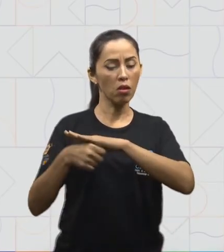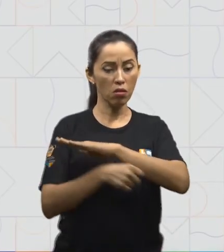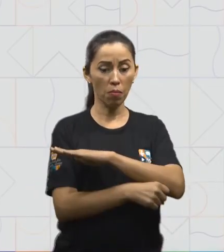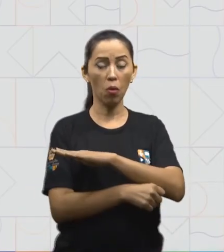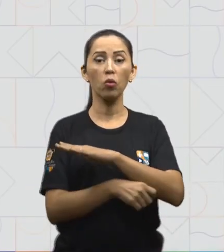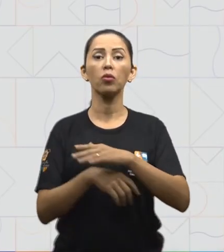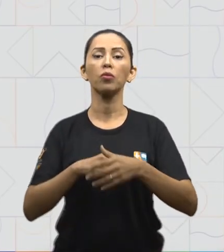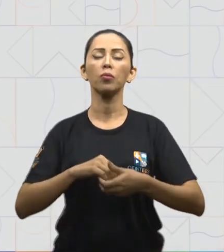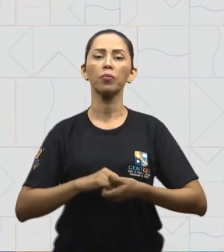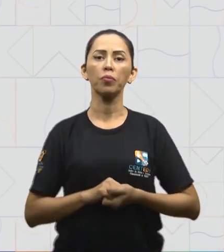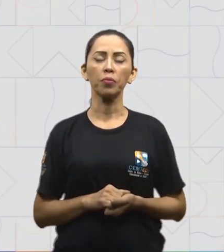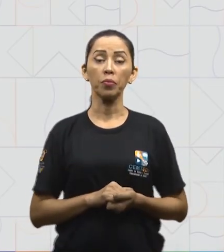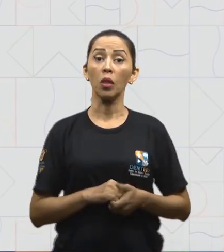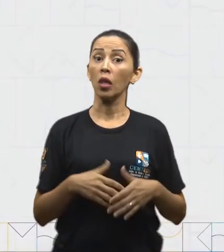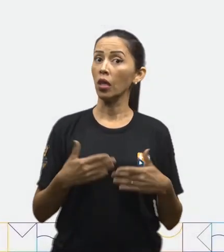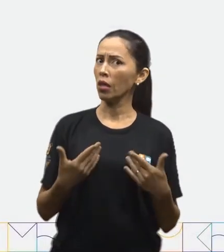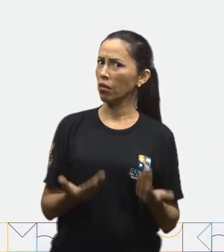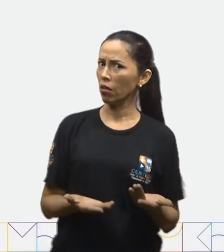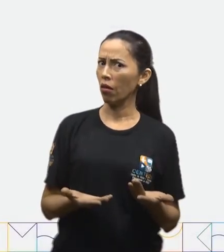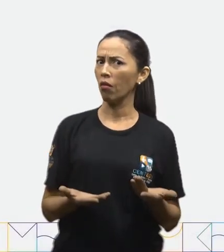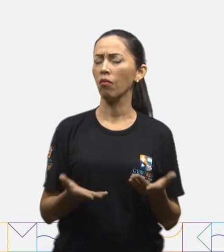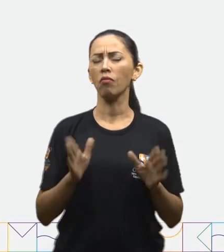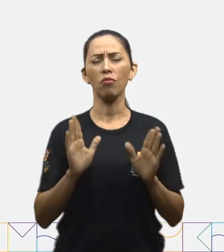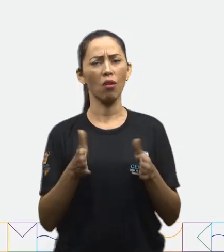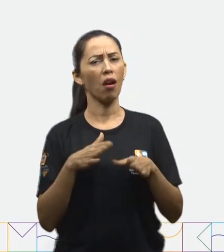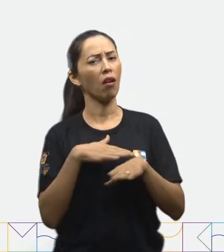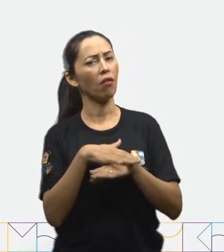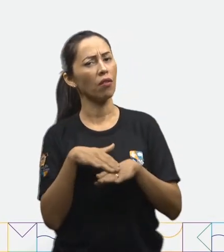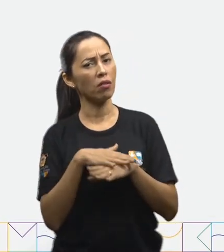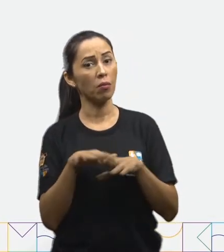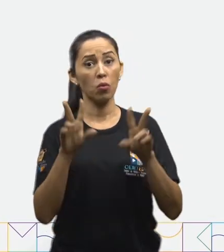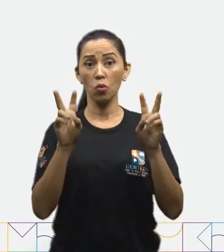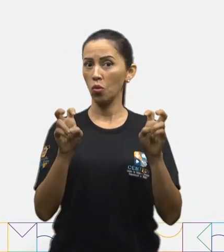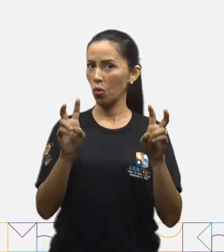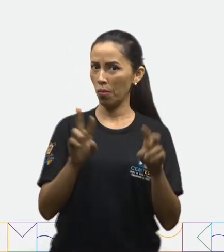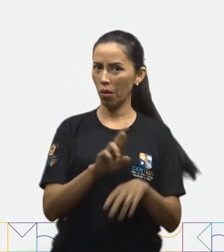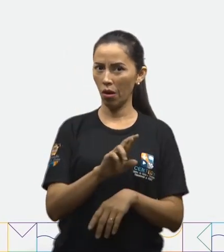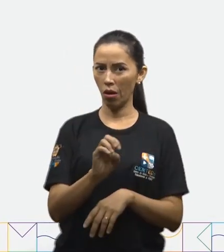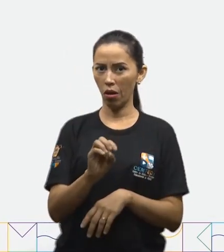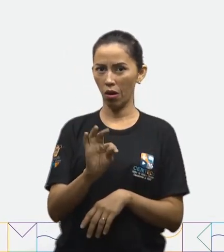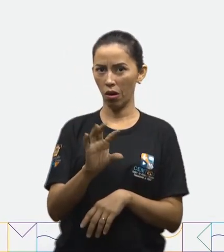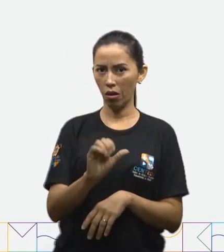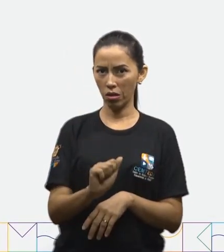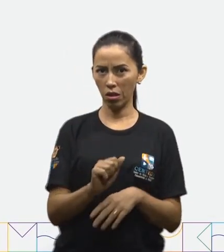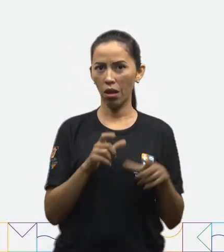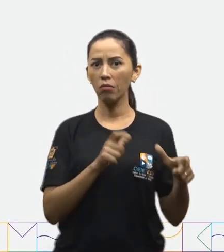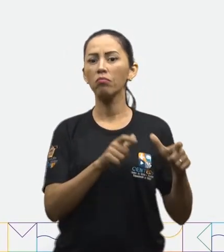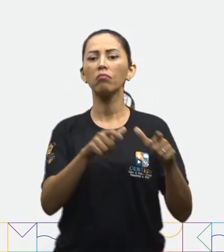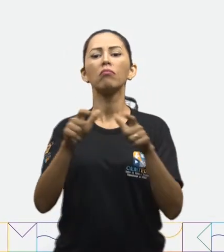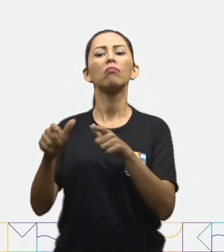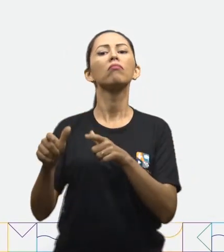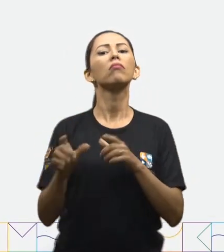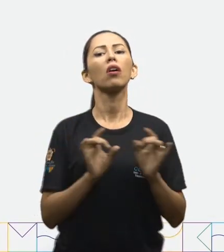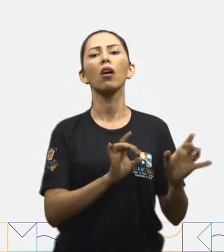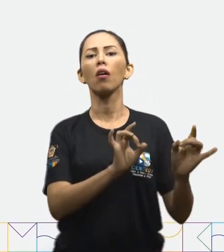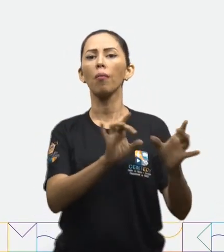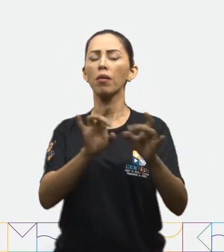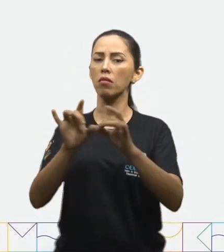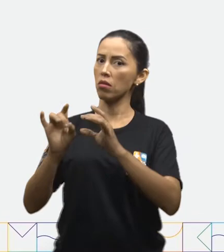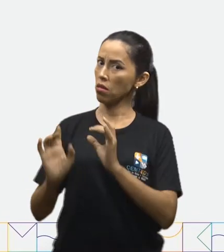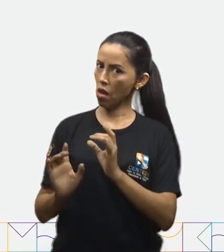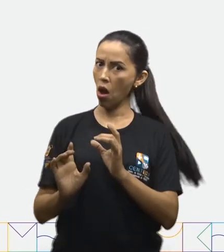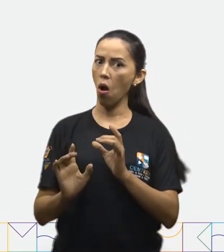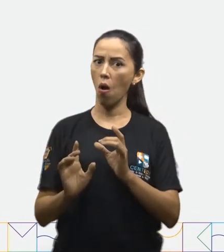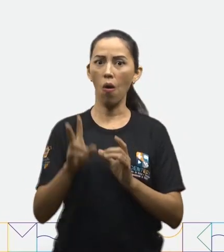transporte. Nesse sentido, falamos sobre as rotas comerciais, que são a sucessão de caminhos e locais